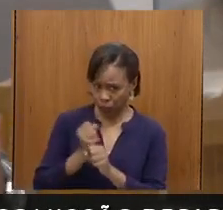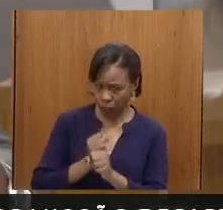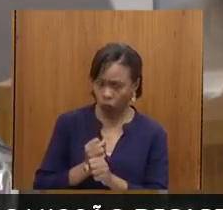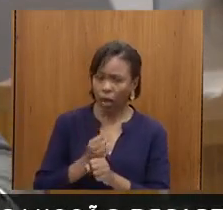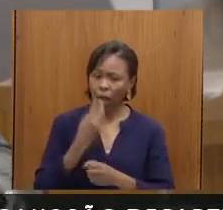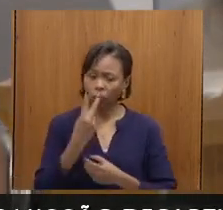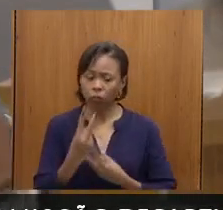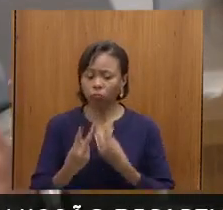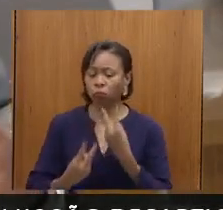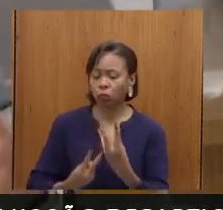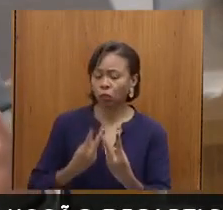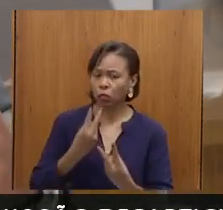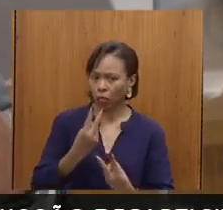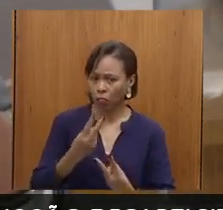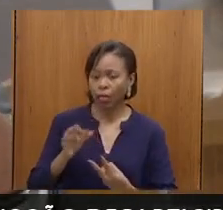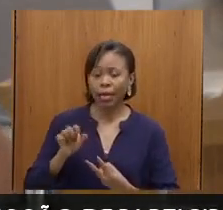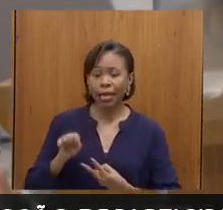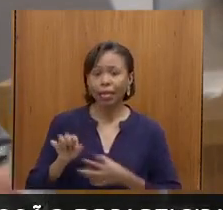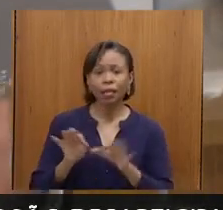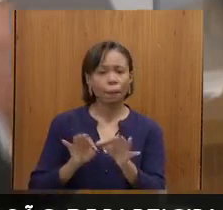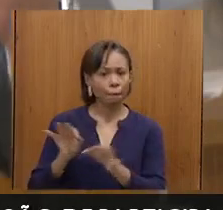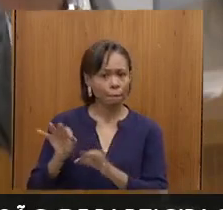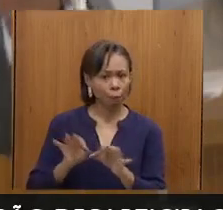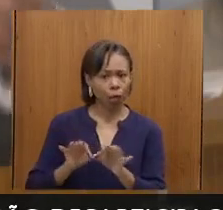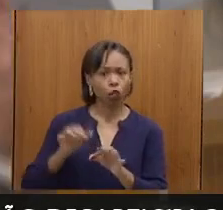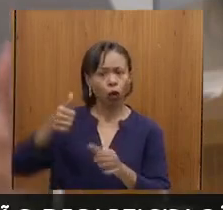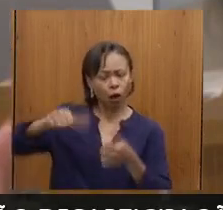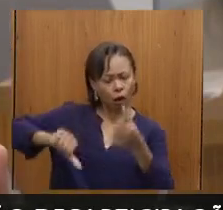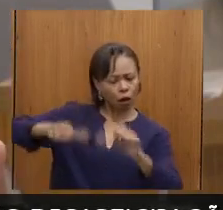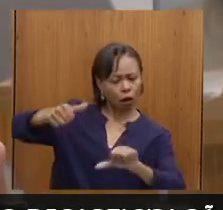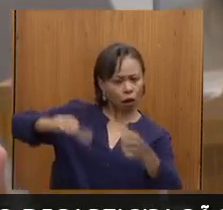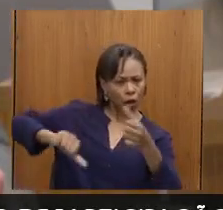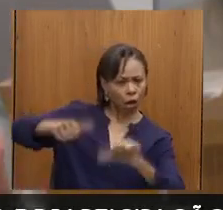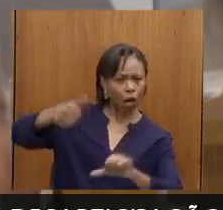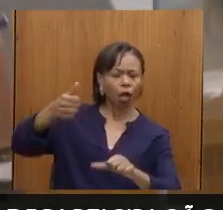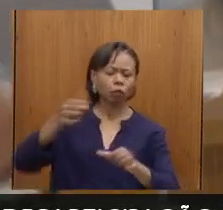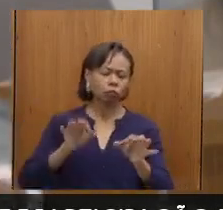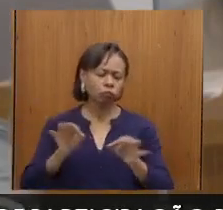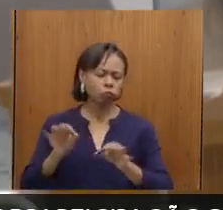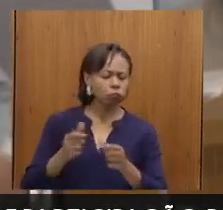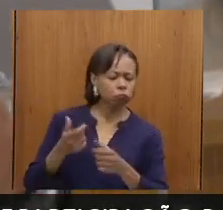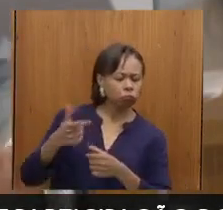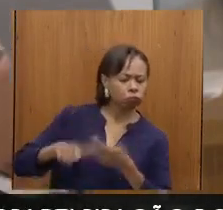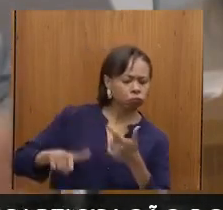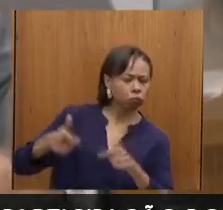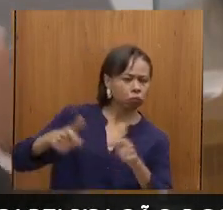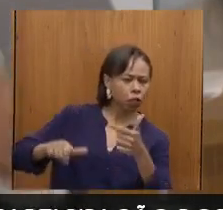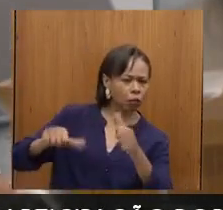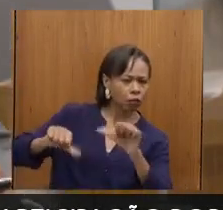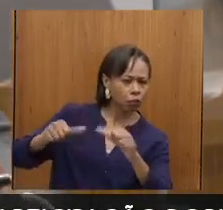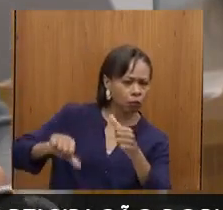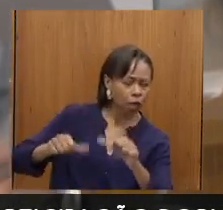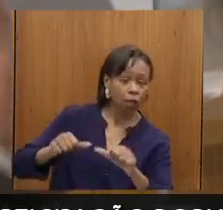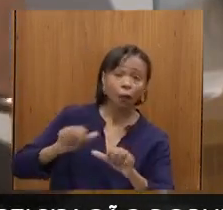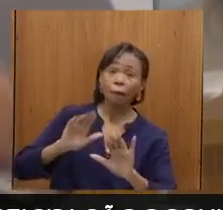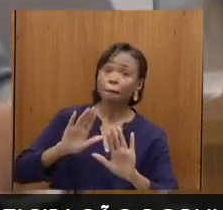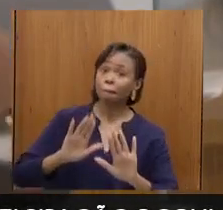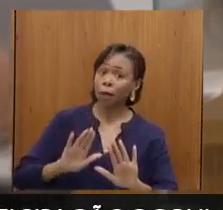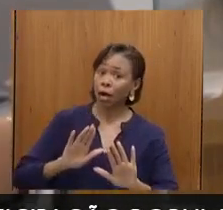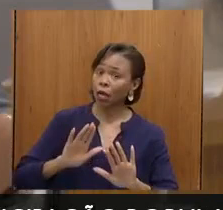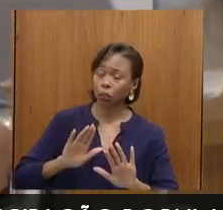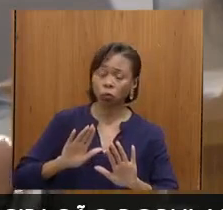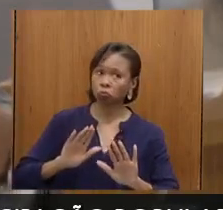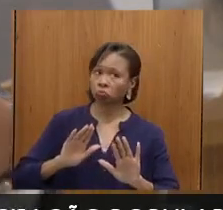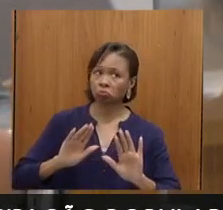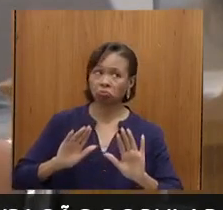plano, ele é feito uma reanálise do plano, contudo, a qualquer momento, o Estado